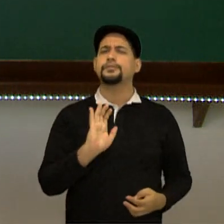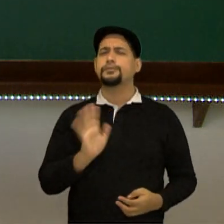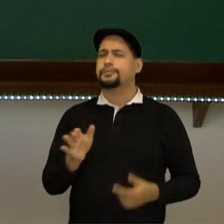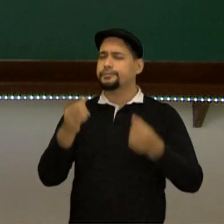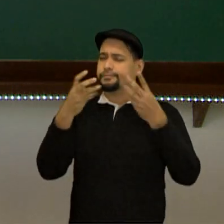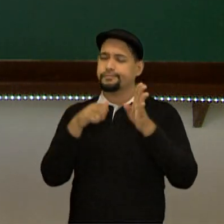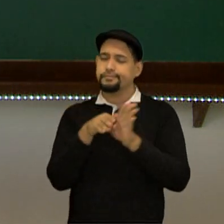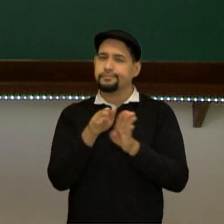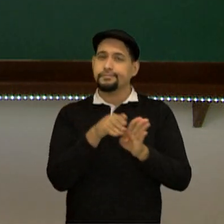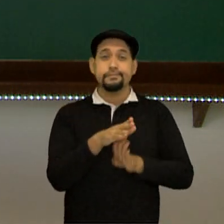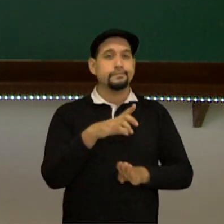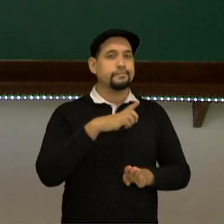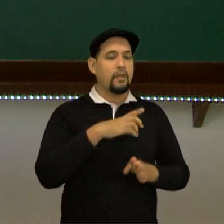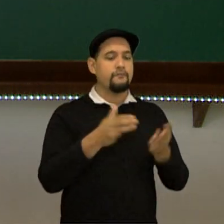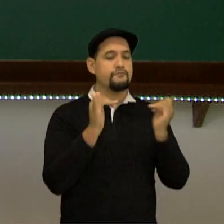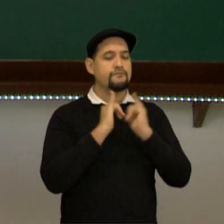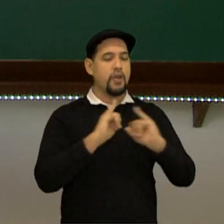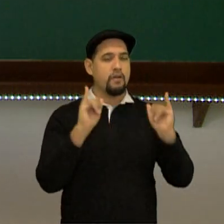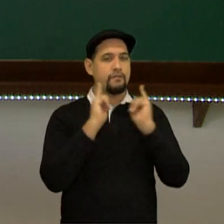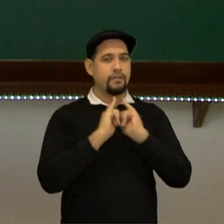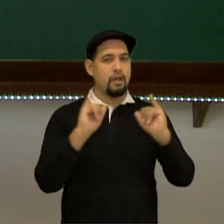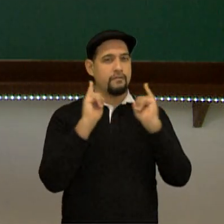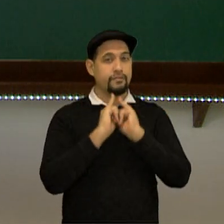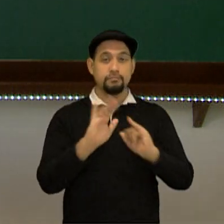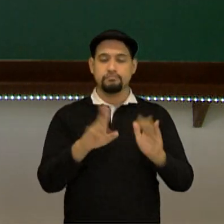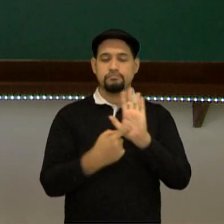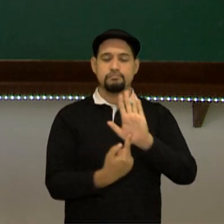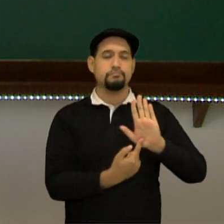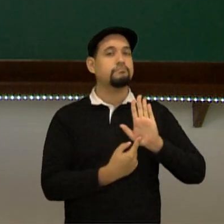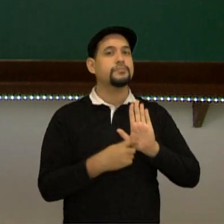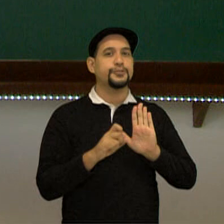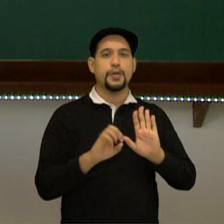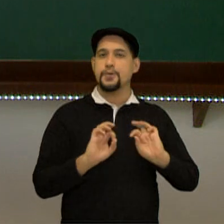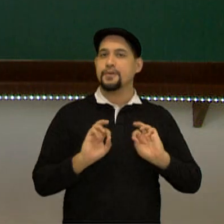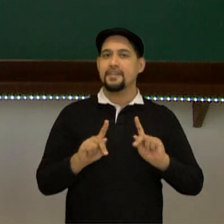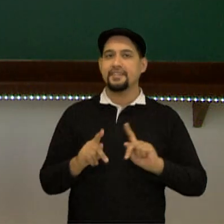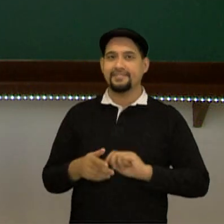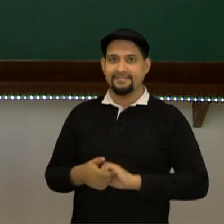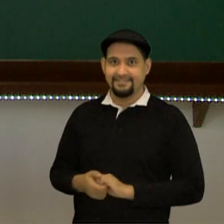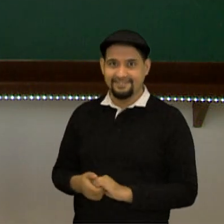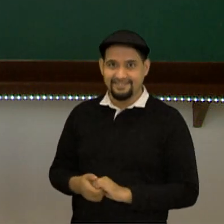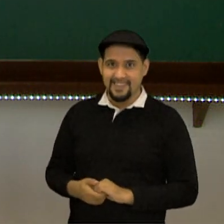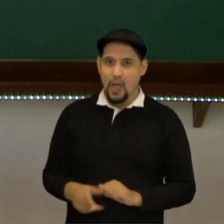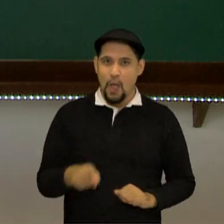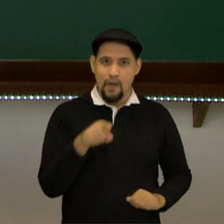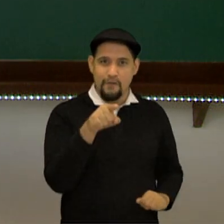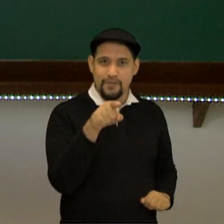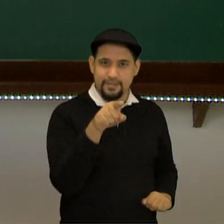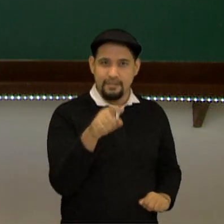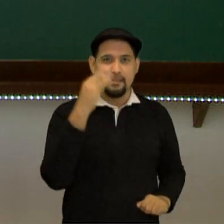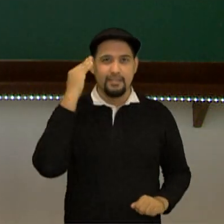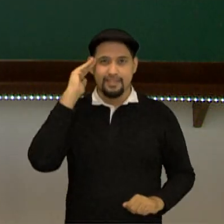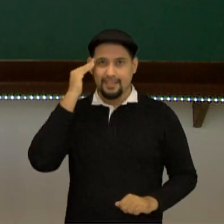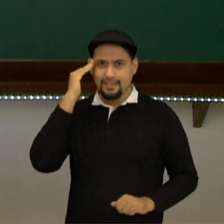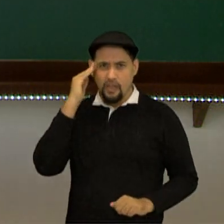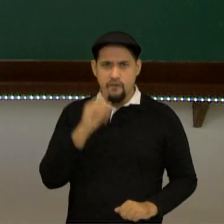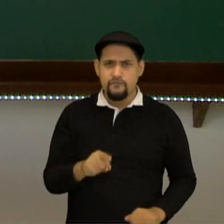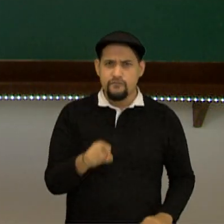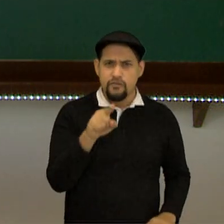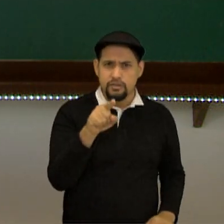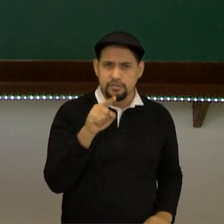dando essas informações aí. Muito bem, você compreendeu,